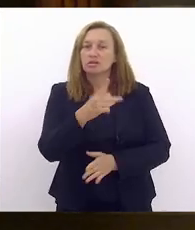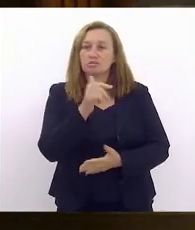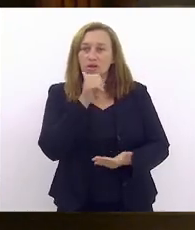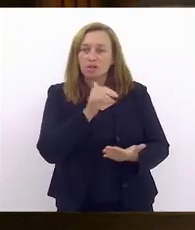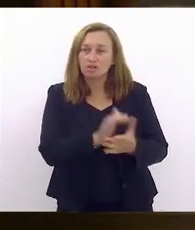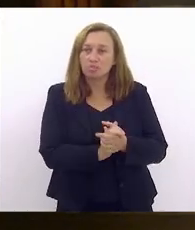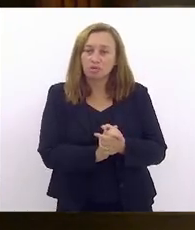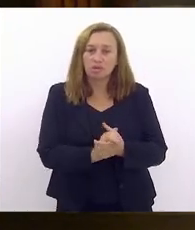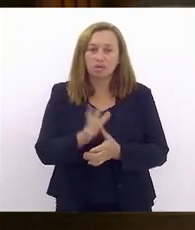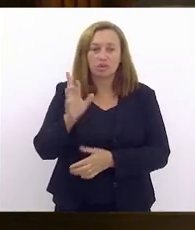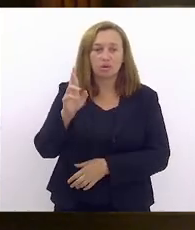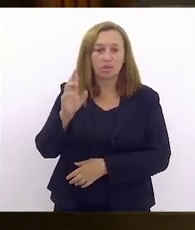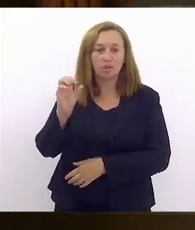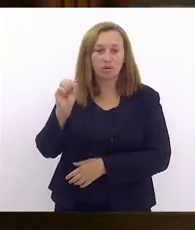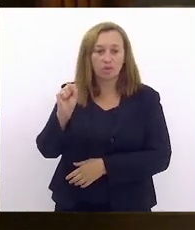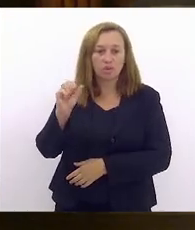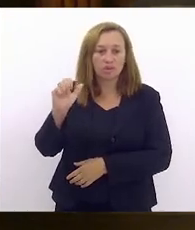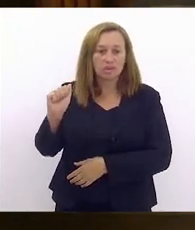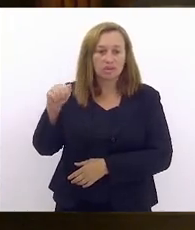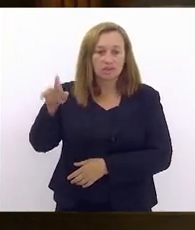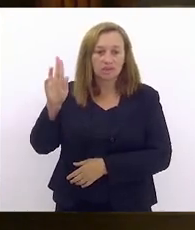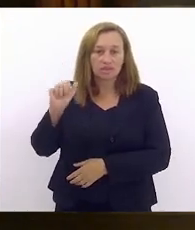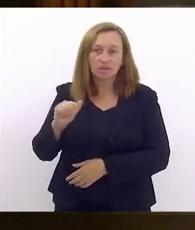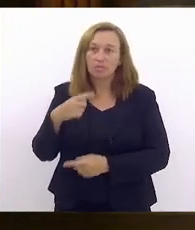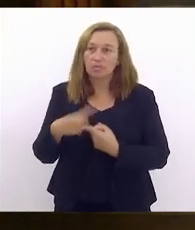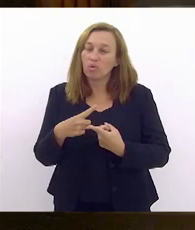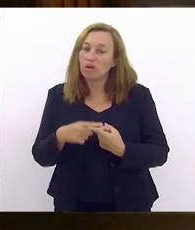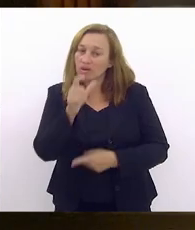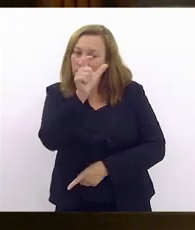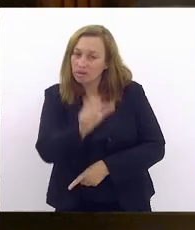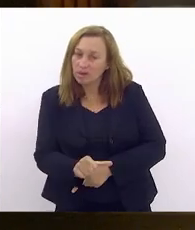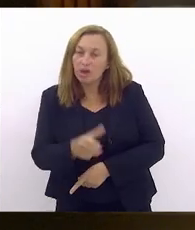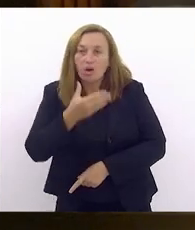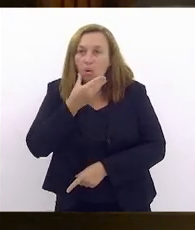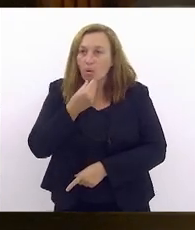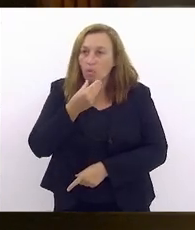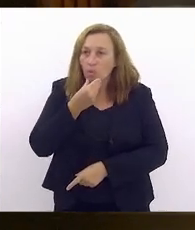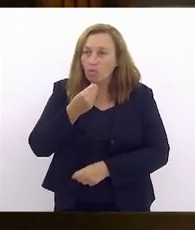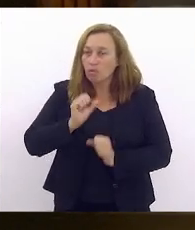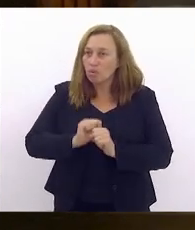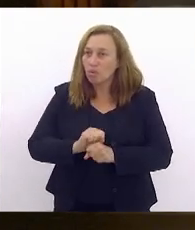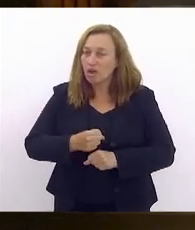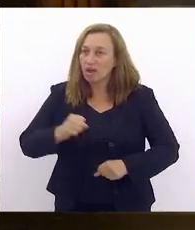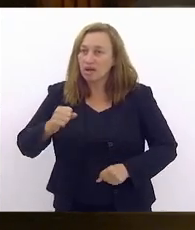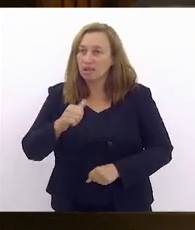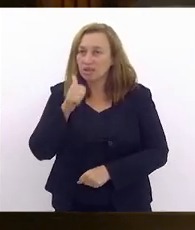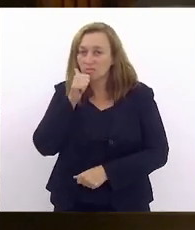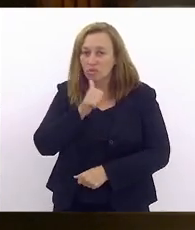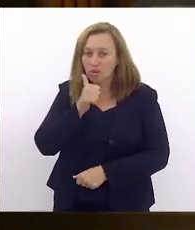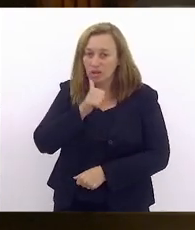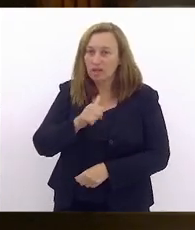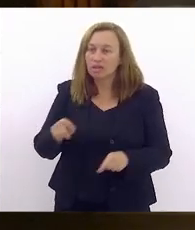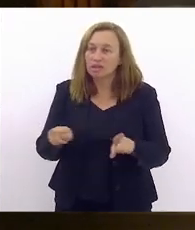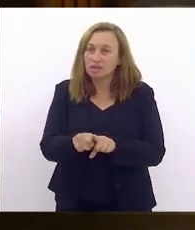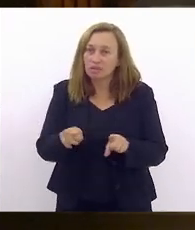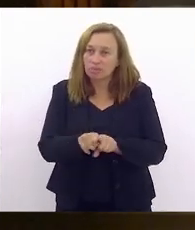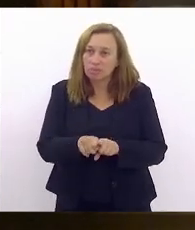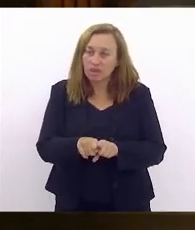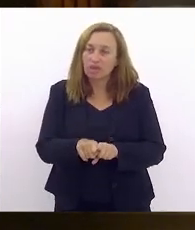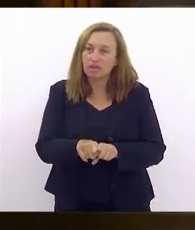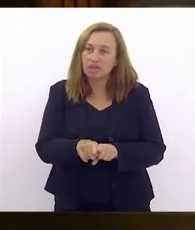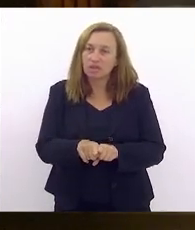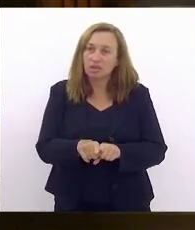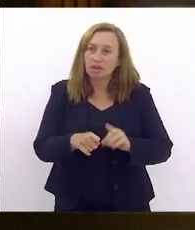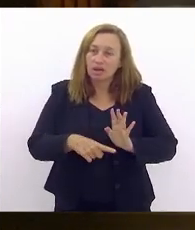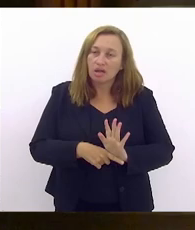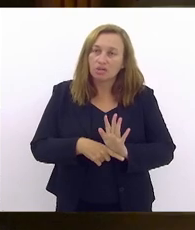Rosana Farias, porque é um homem com uma grande mulher que também proporciona muito à